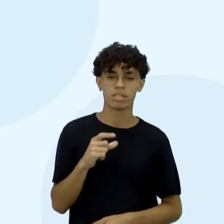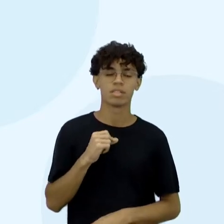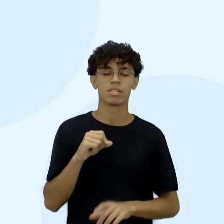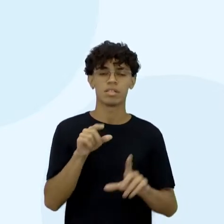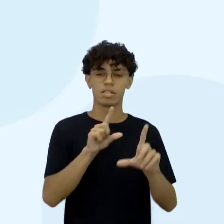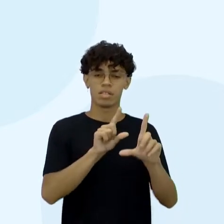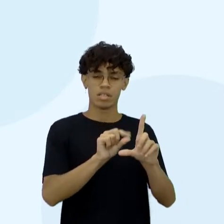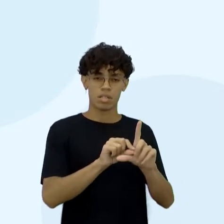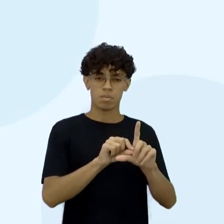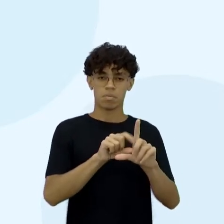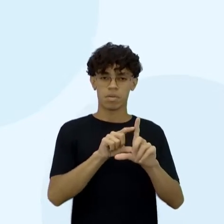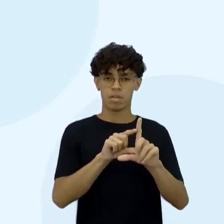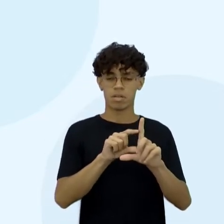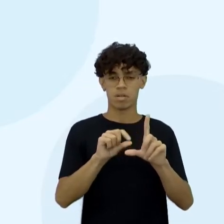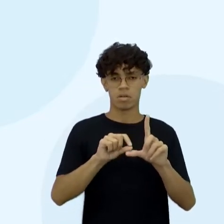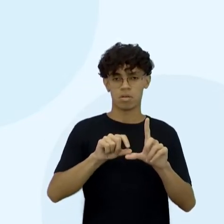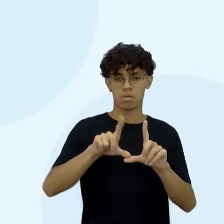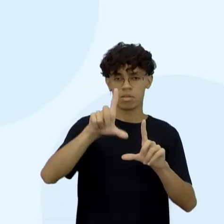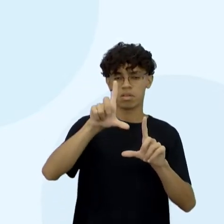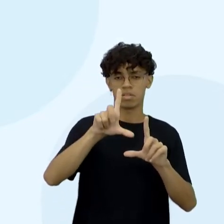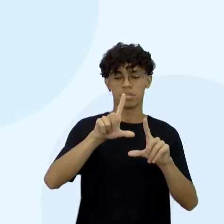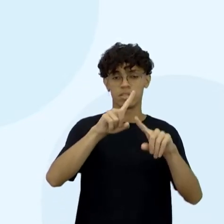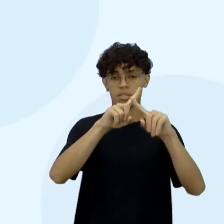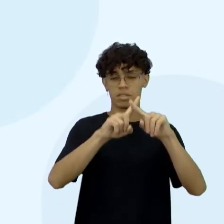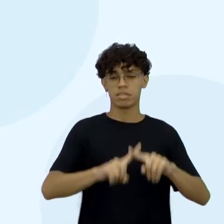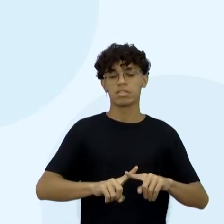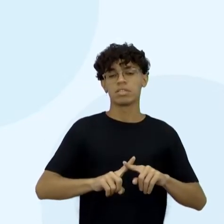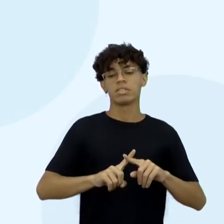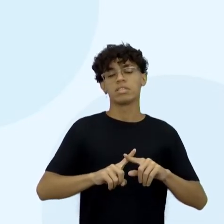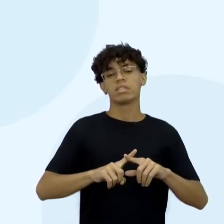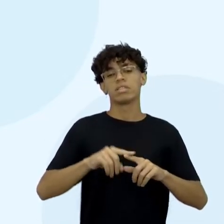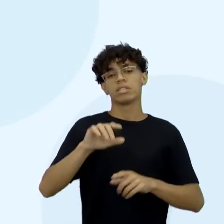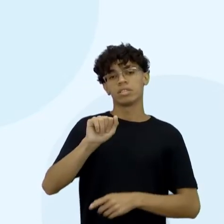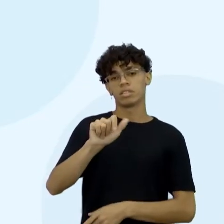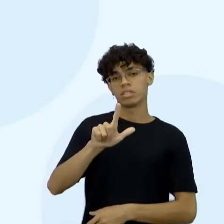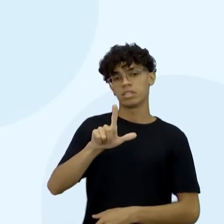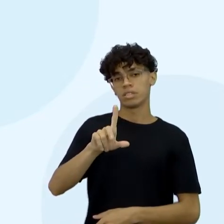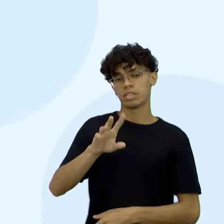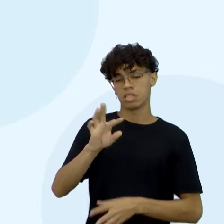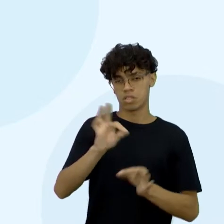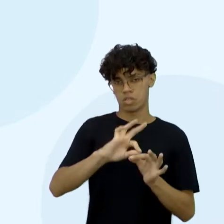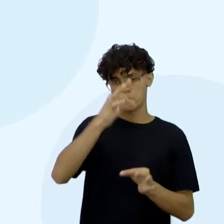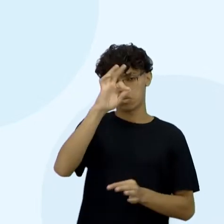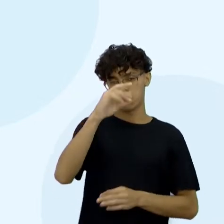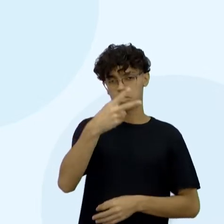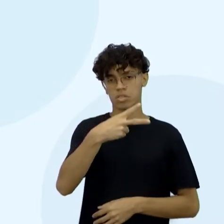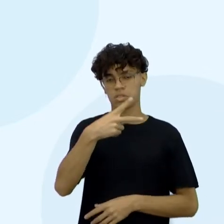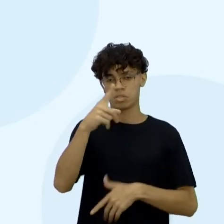menor vezes a altura dividido por 2. É assim que a gente calcula a área de um trapézio.